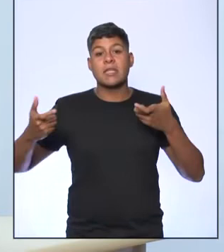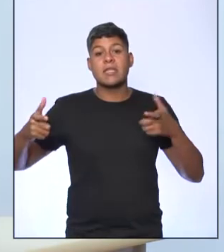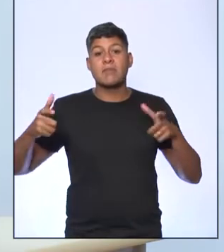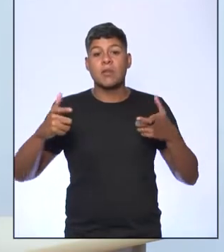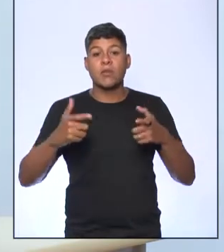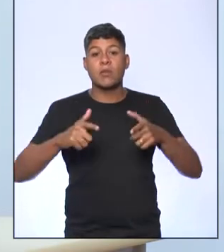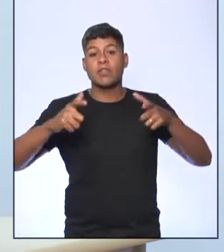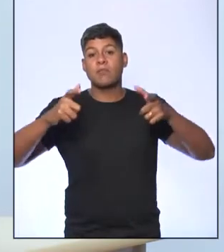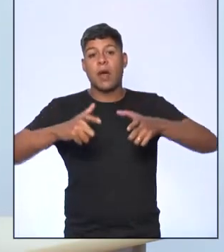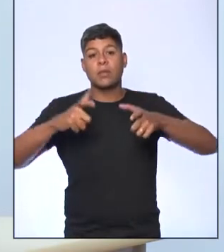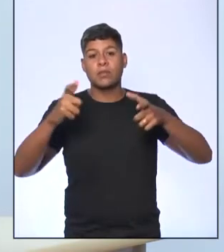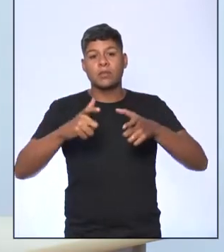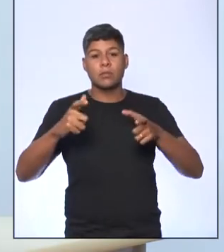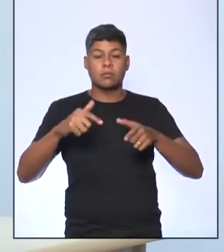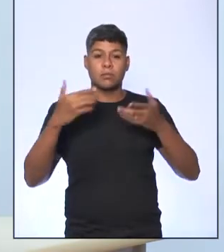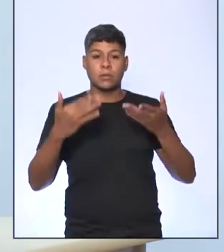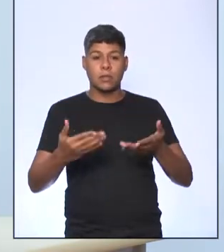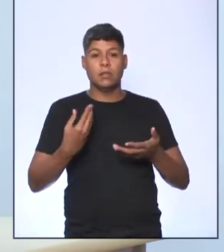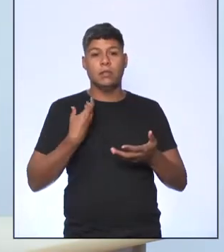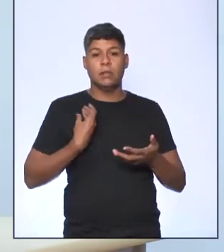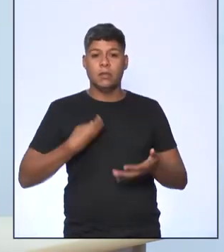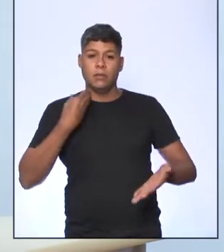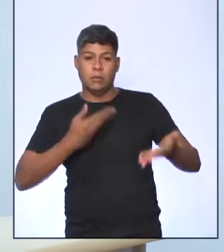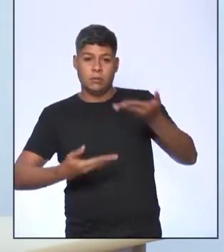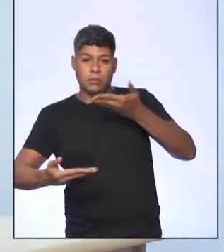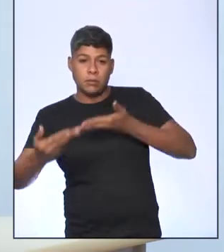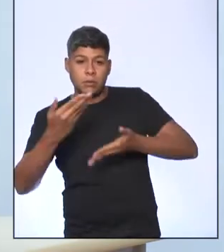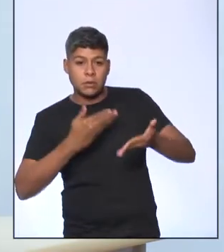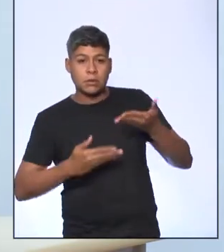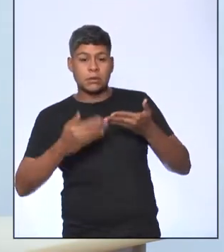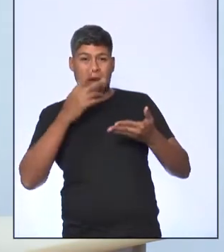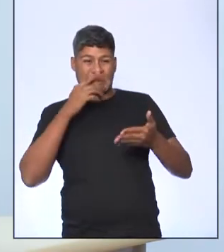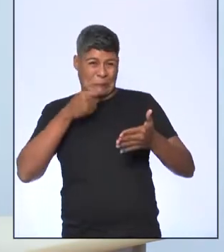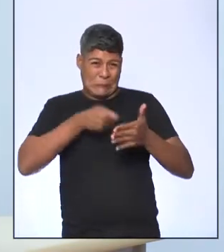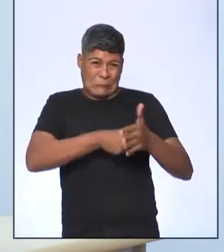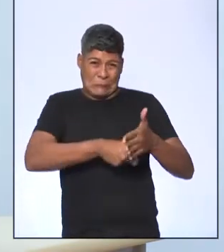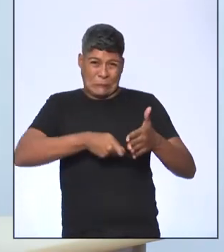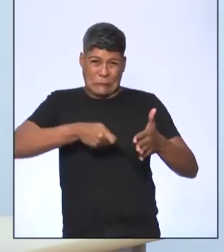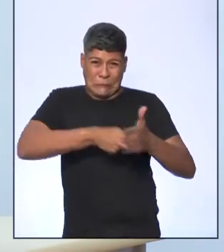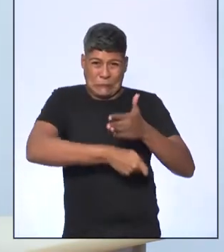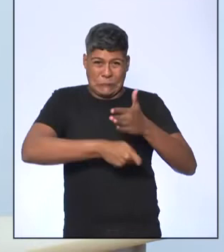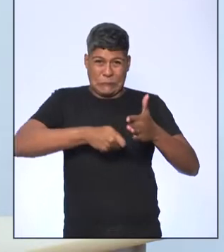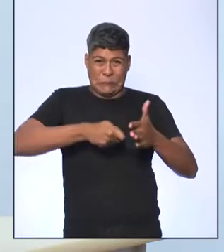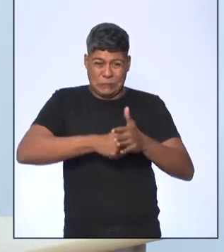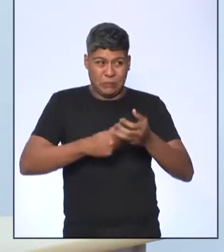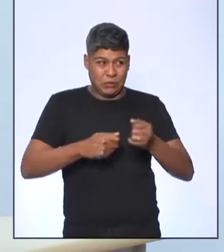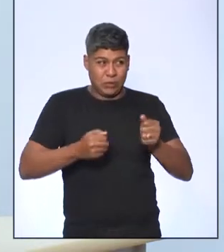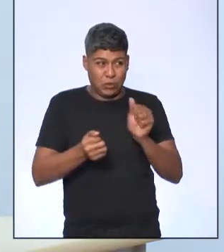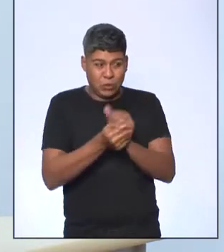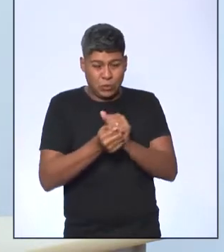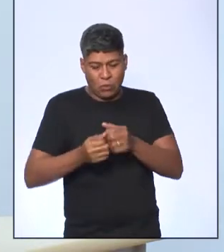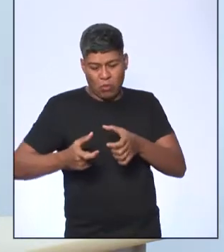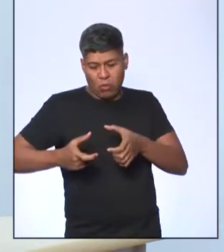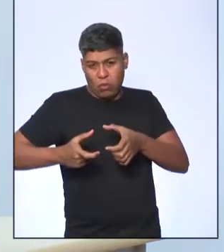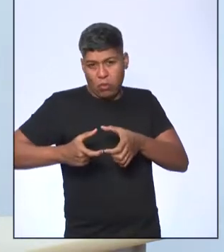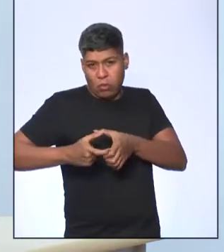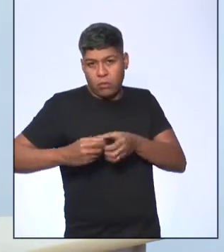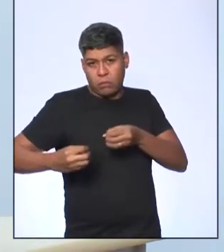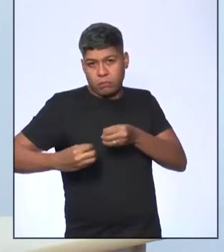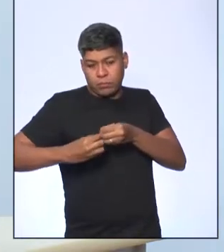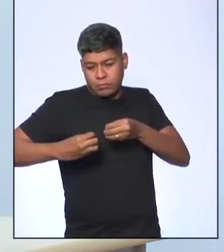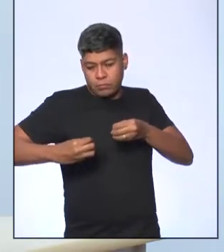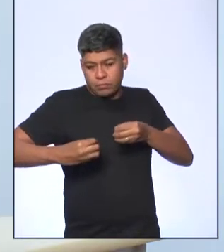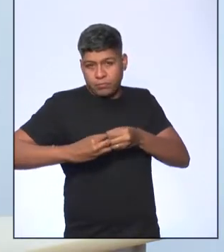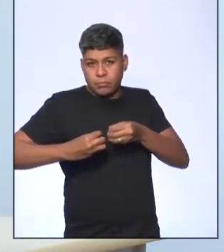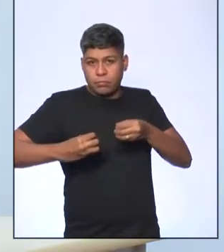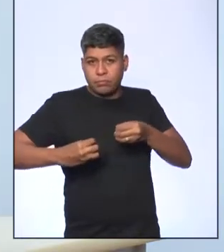o espaço. Então, é exatamente isso que a pressão faz. Ela pressiona eles a ficarem mais perto e eles a se chocarem. Então, por